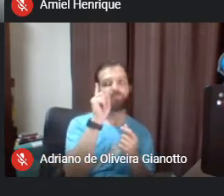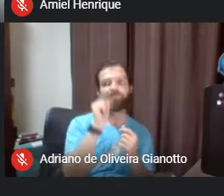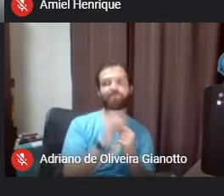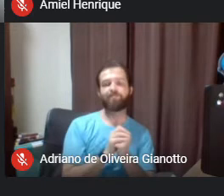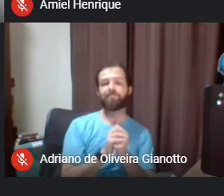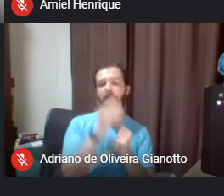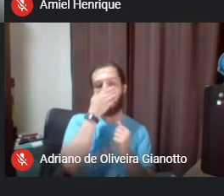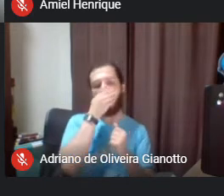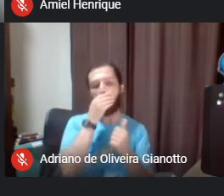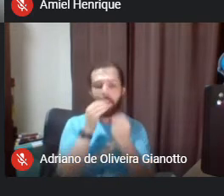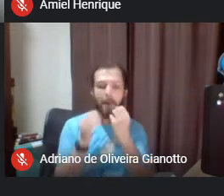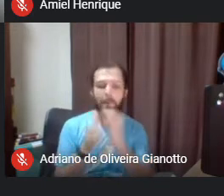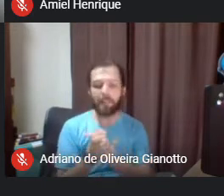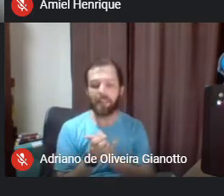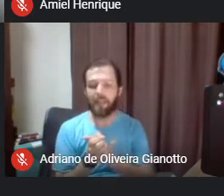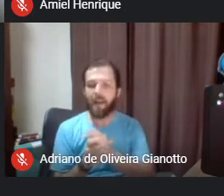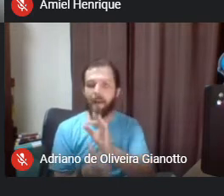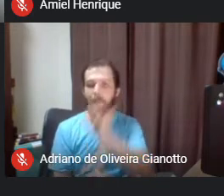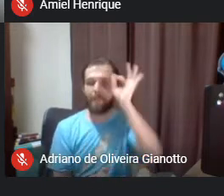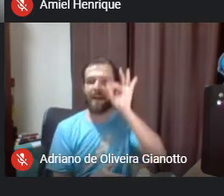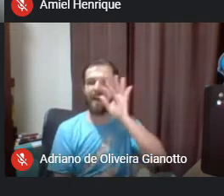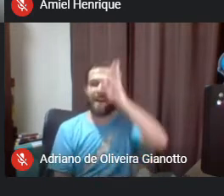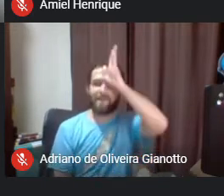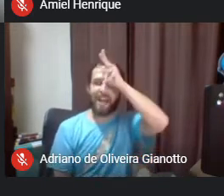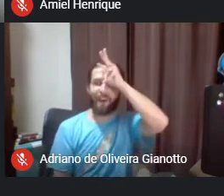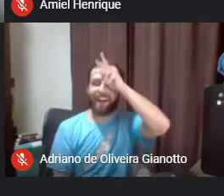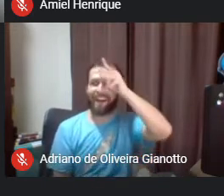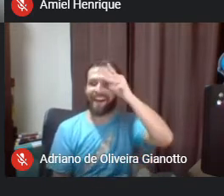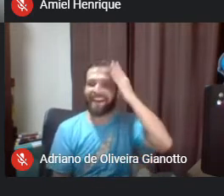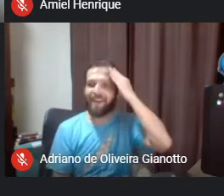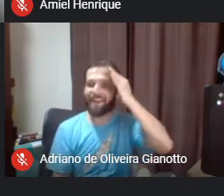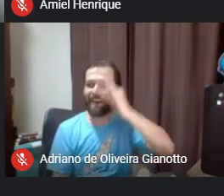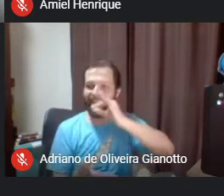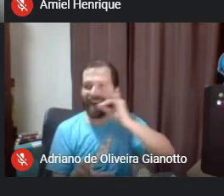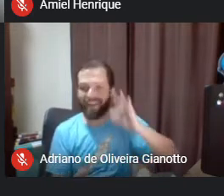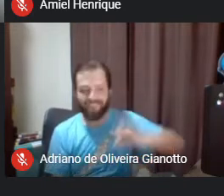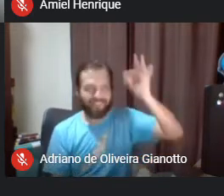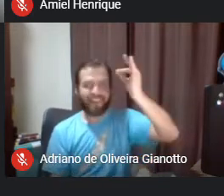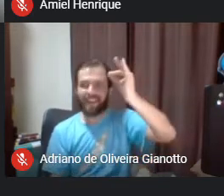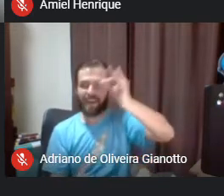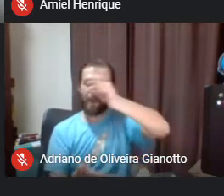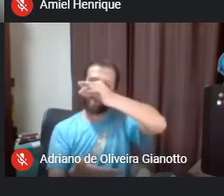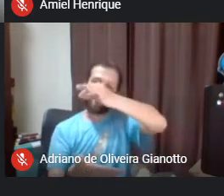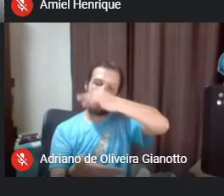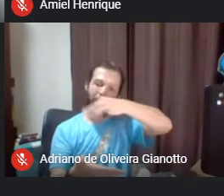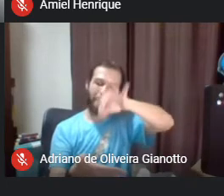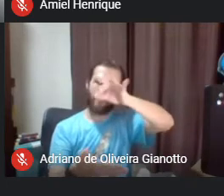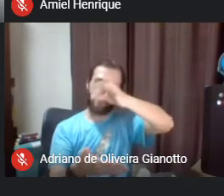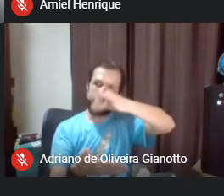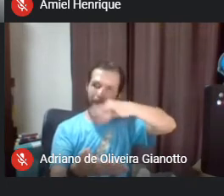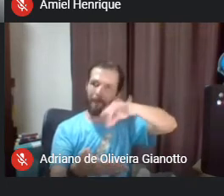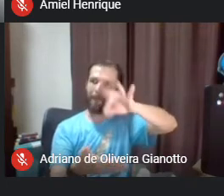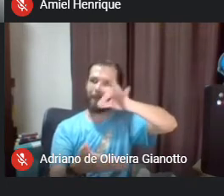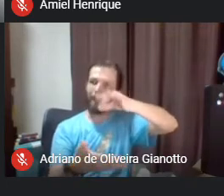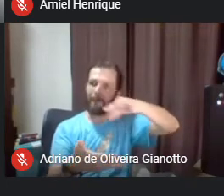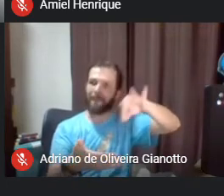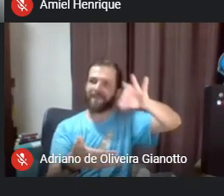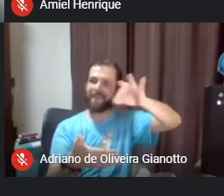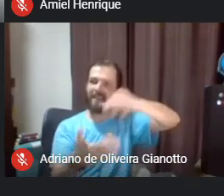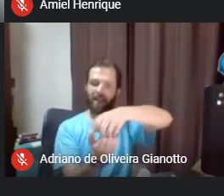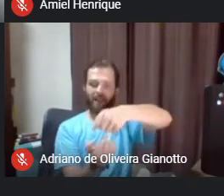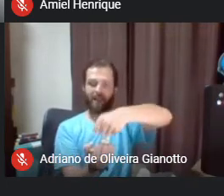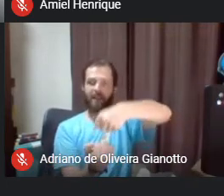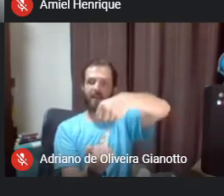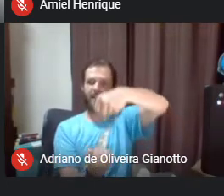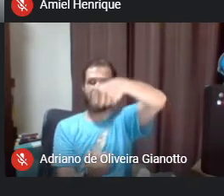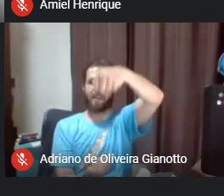ele? E ele falou assim, tive uma ideia, né? Pegou lá a sua caneta de